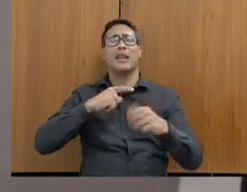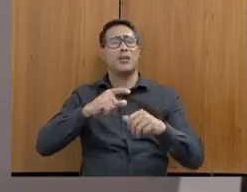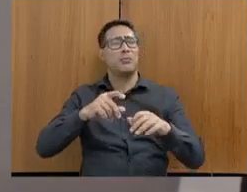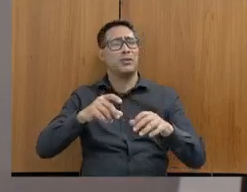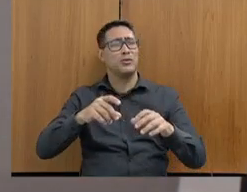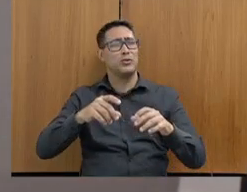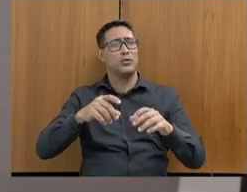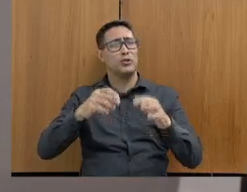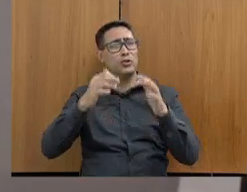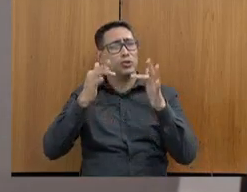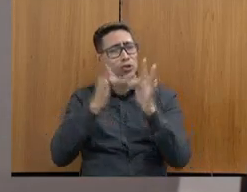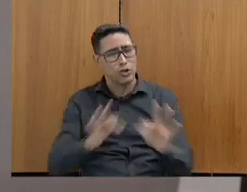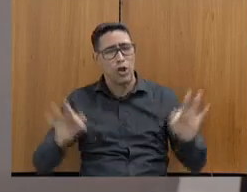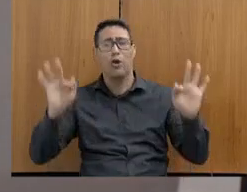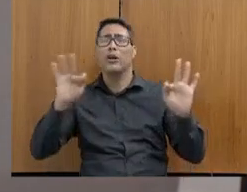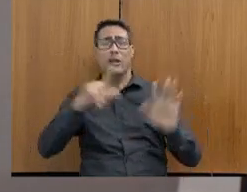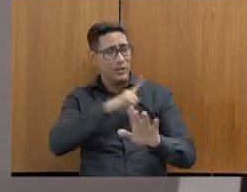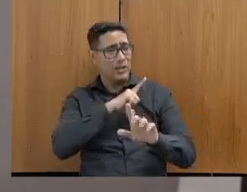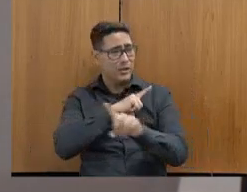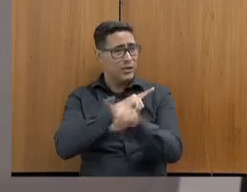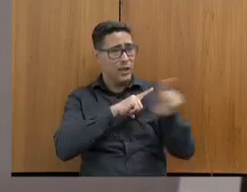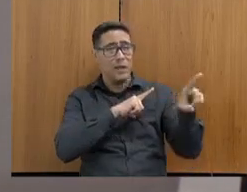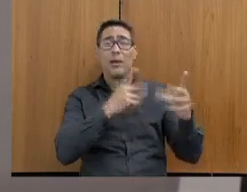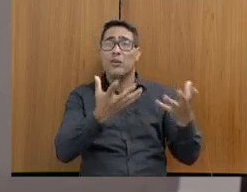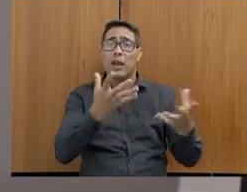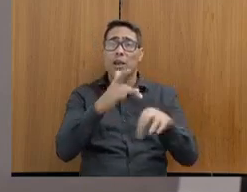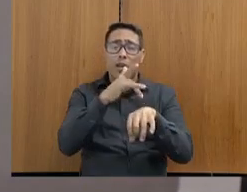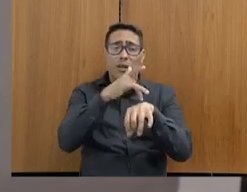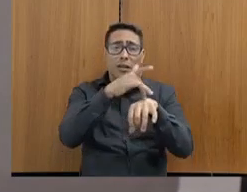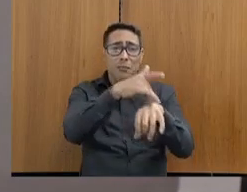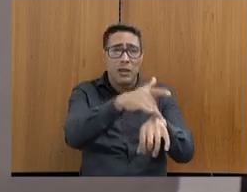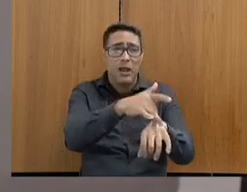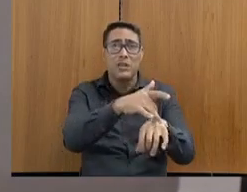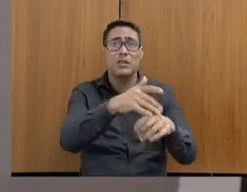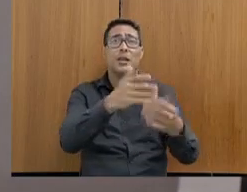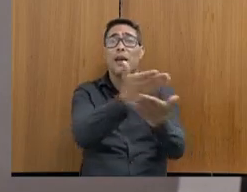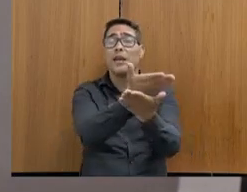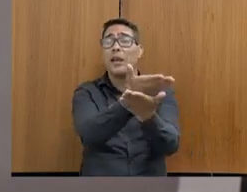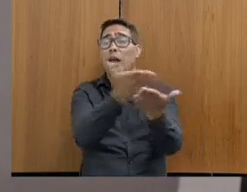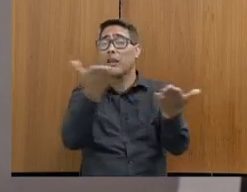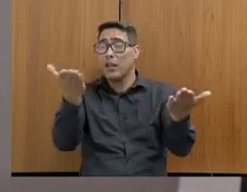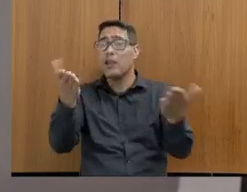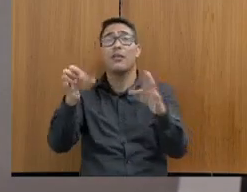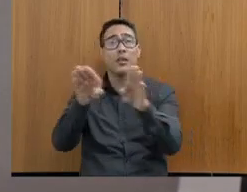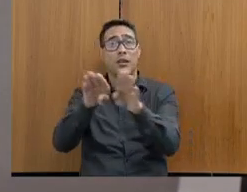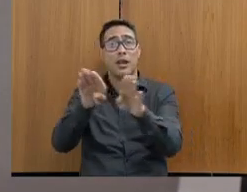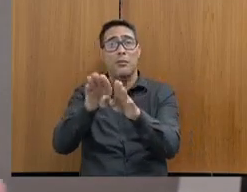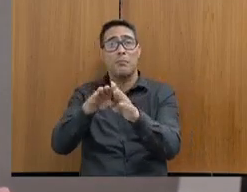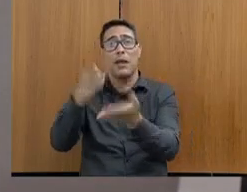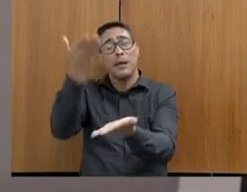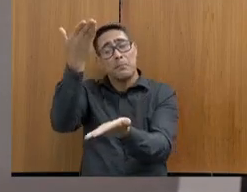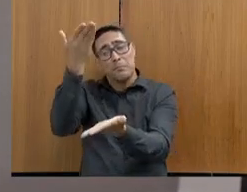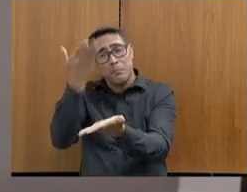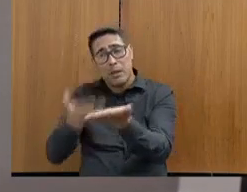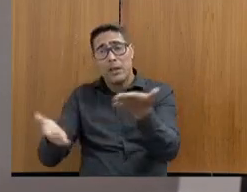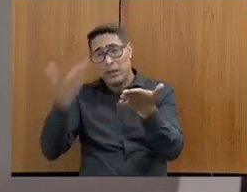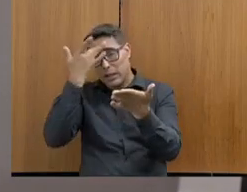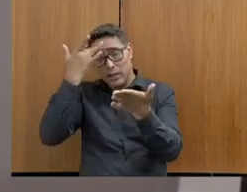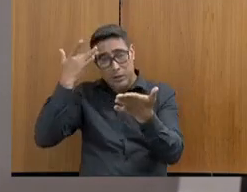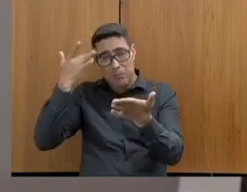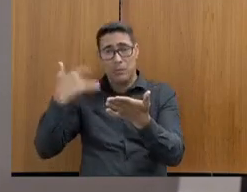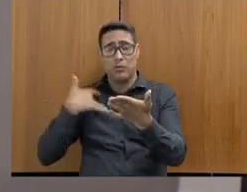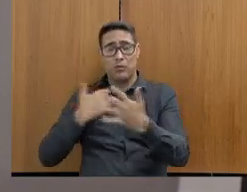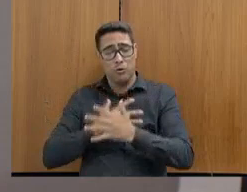da qualidade em relação àqueles todos que perderam um ente querido a família em especial